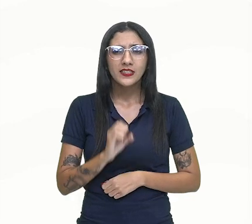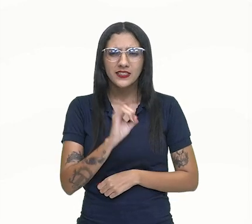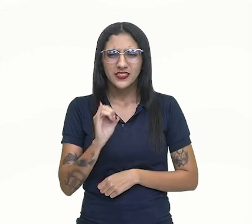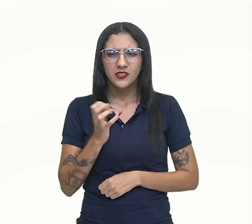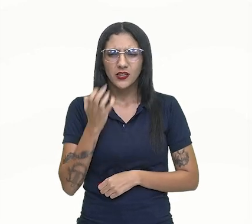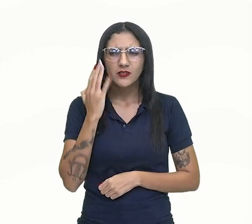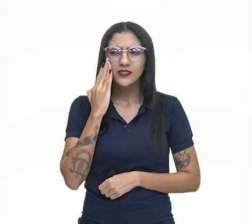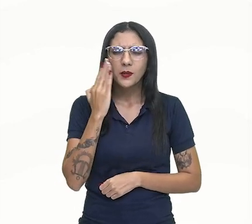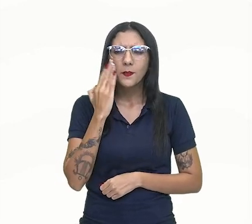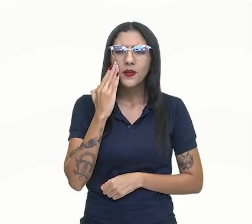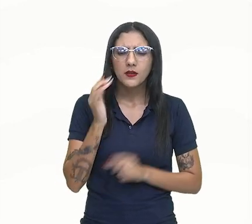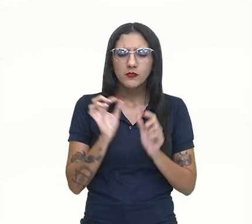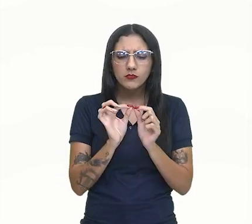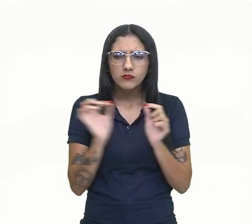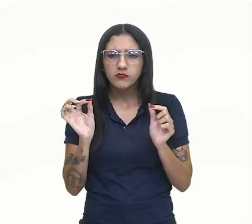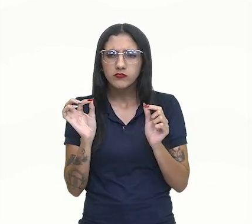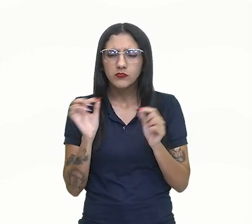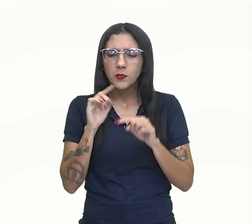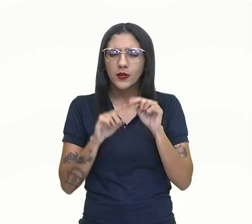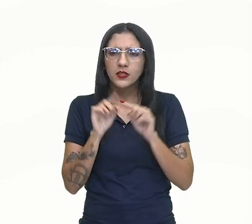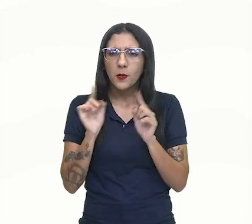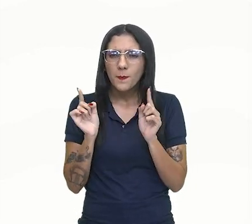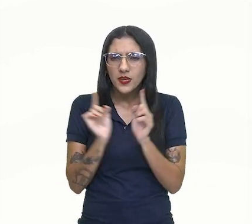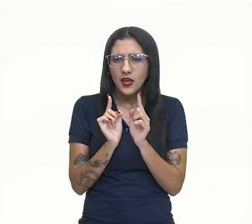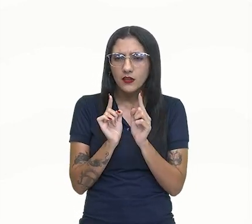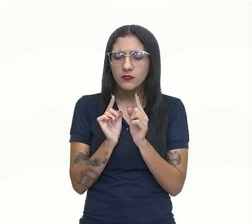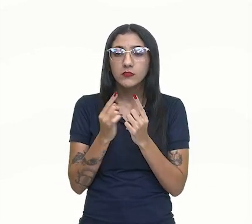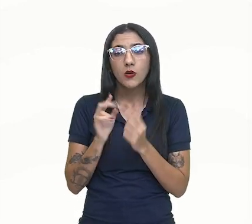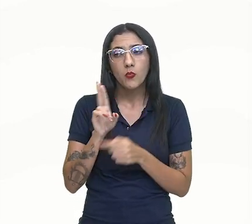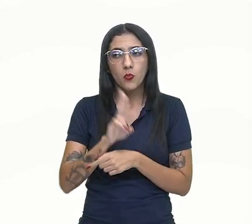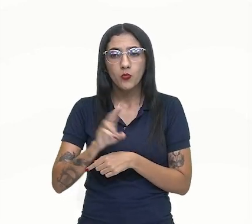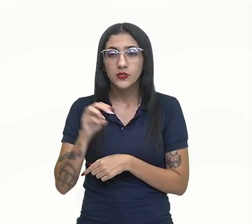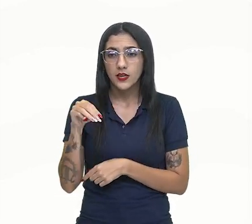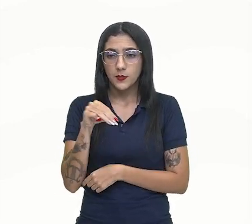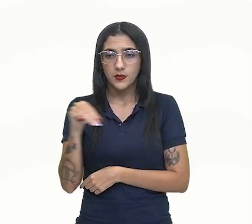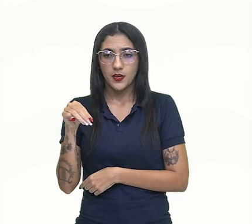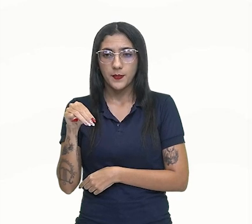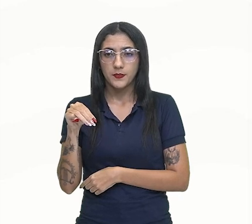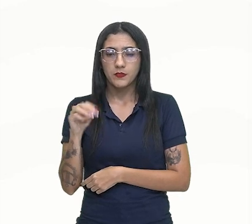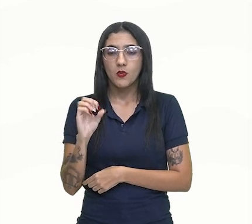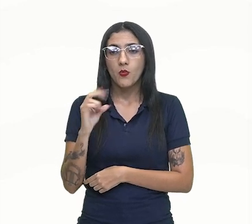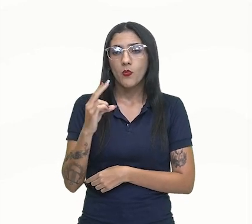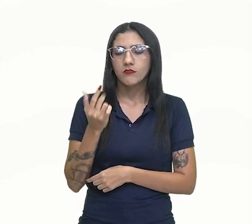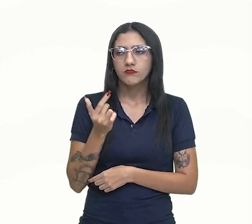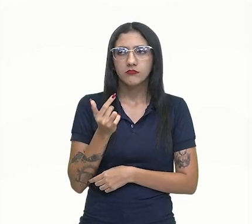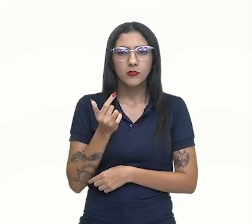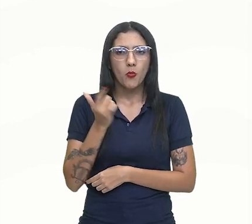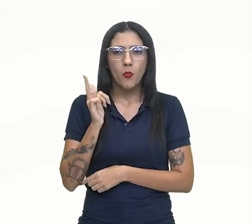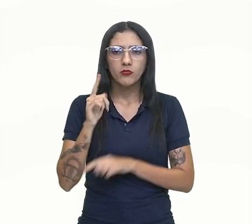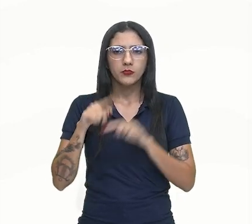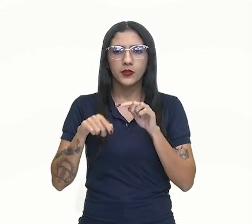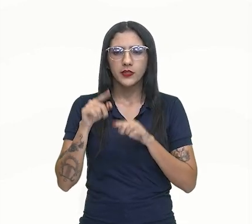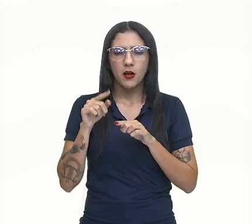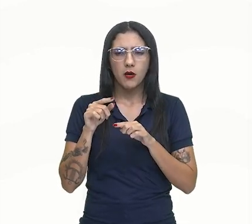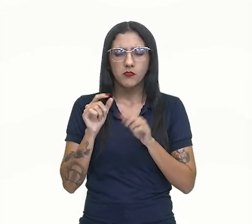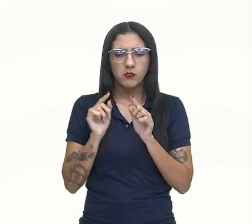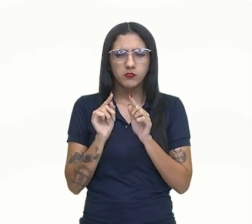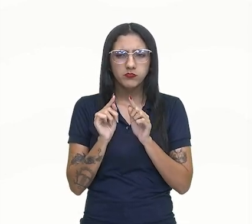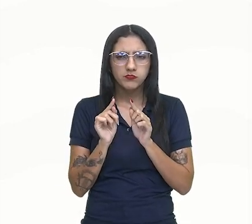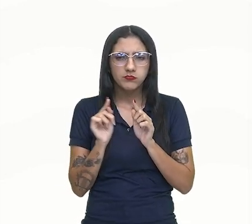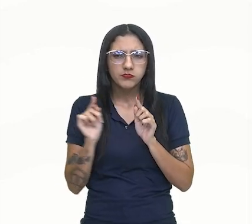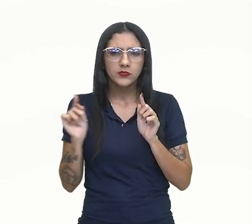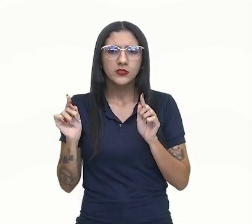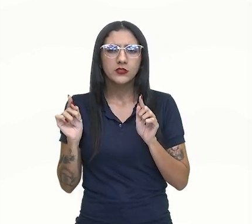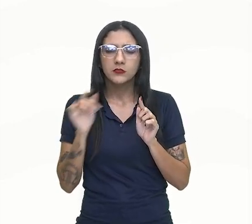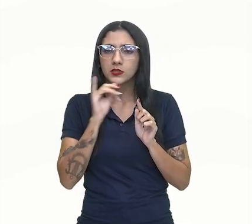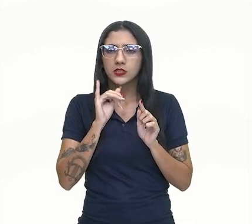muito pequeno, eu vou utilizar o milímetro, tá? Se eu quero medir um objeto maior, como